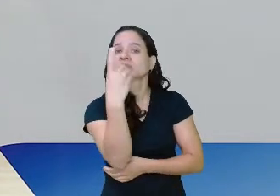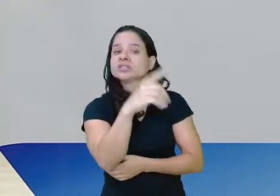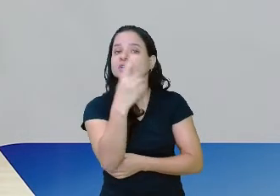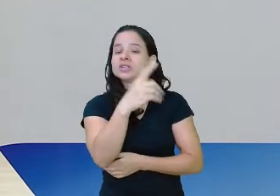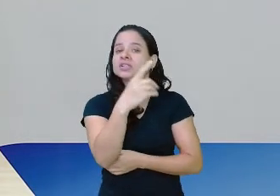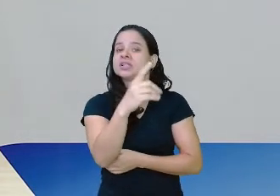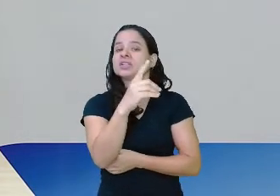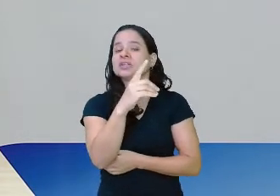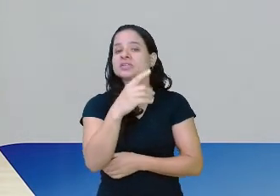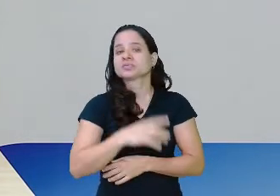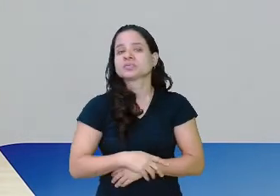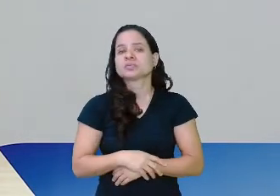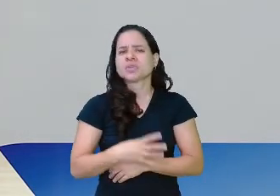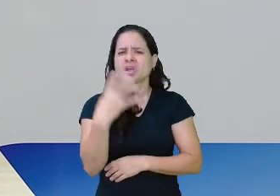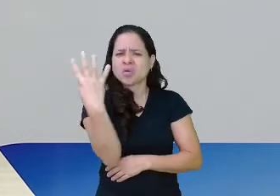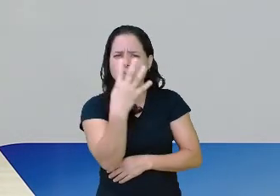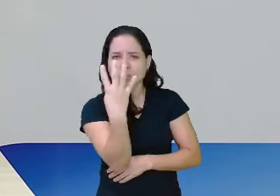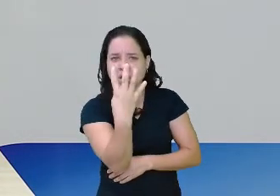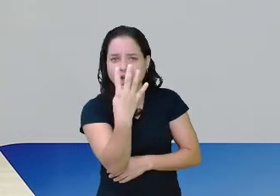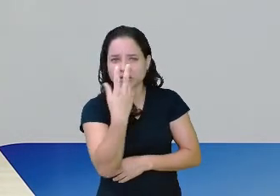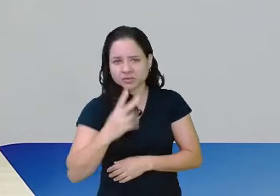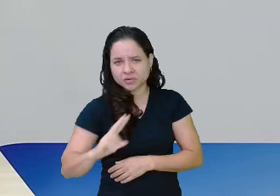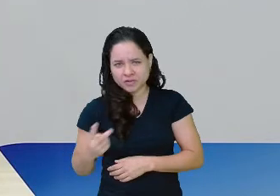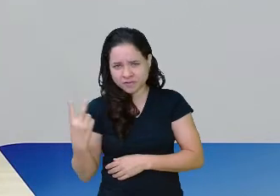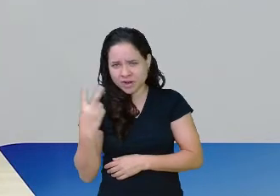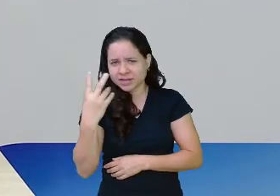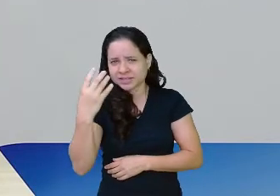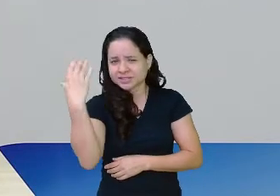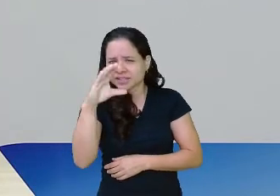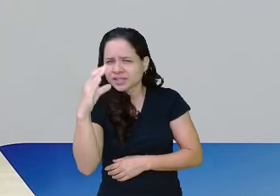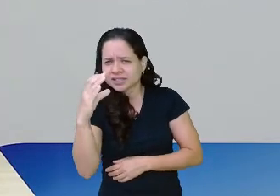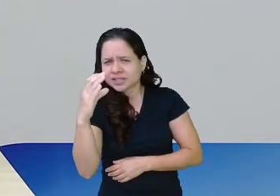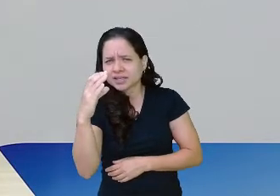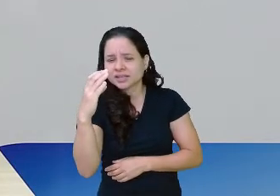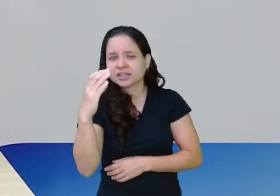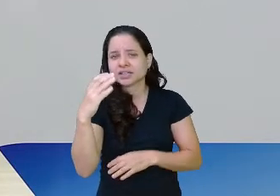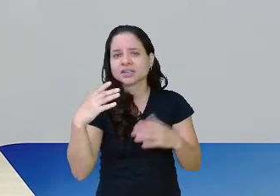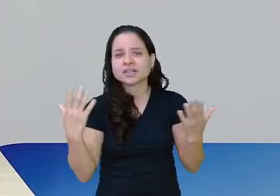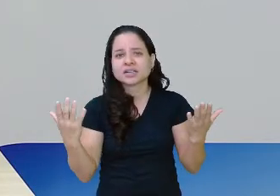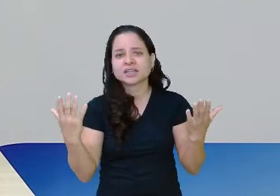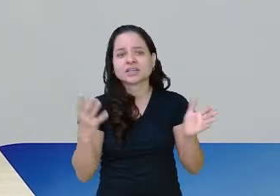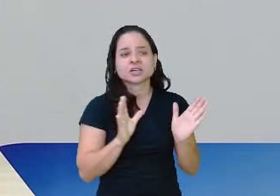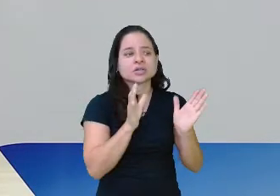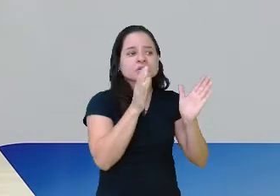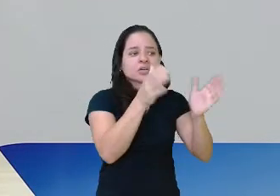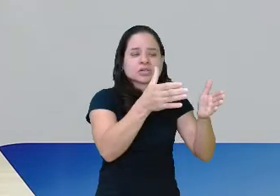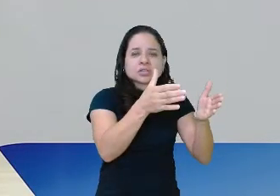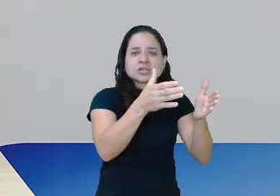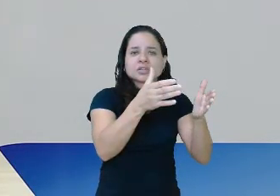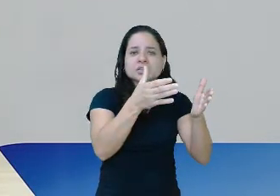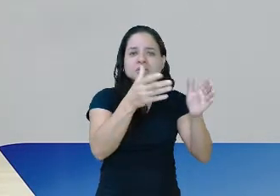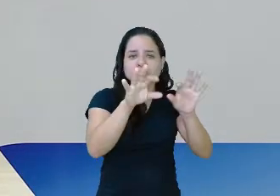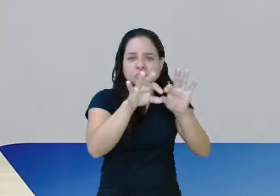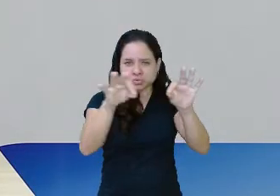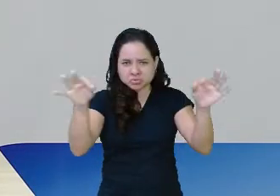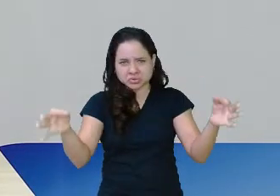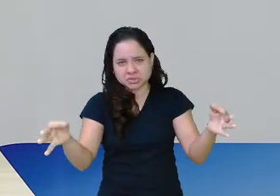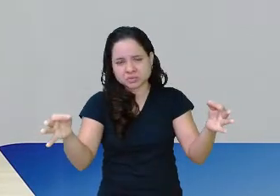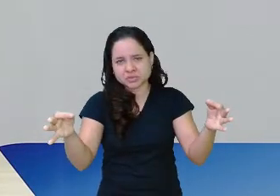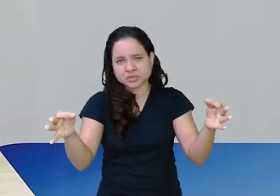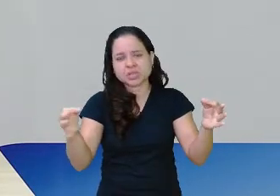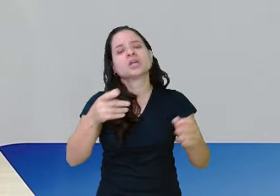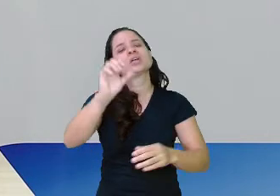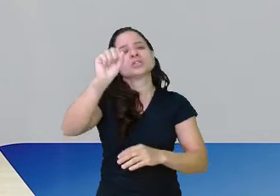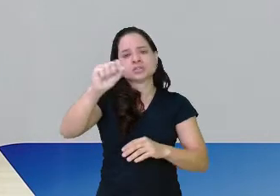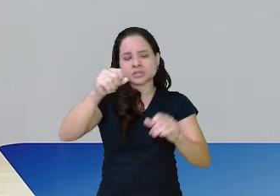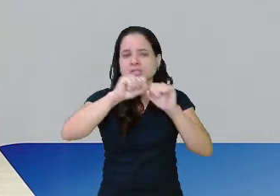centena. O 4 vale centena está na categoria de classe das unidades simples? Claro que